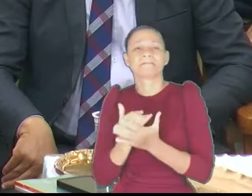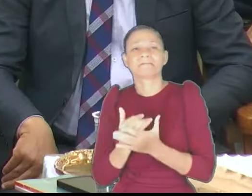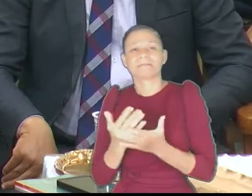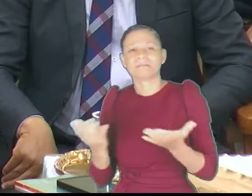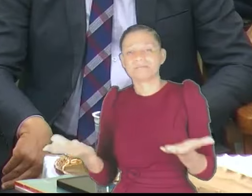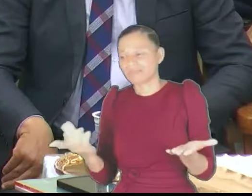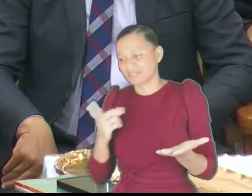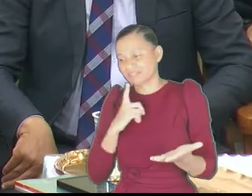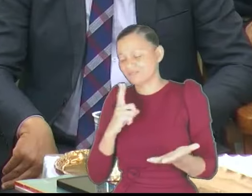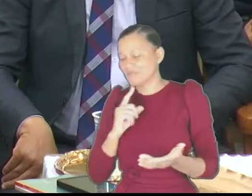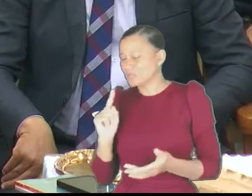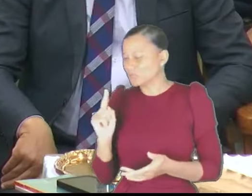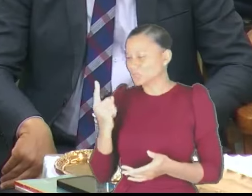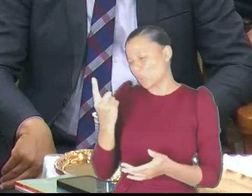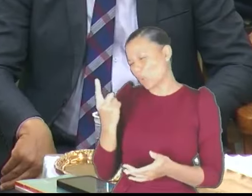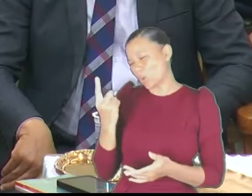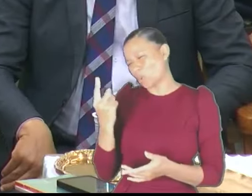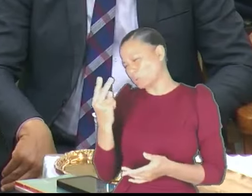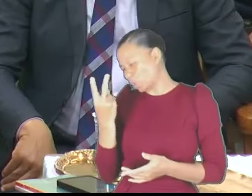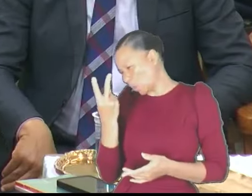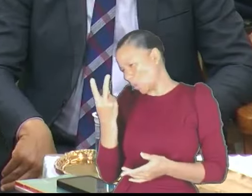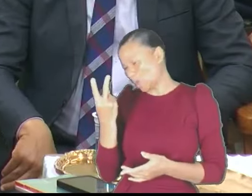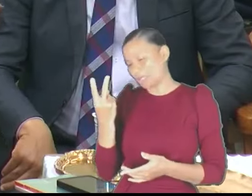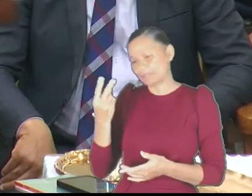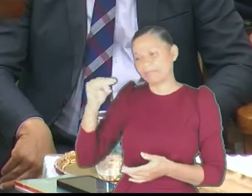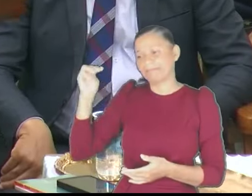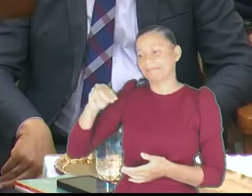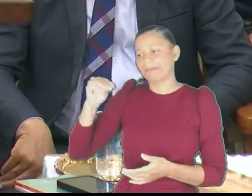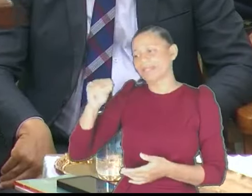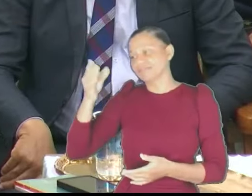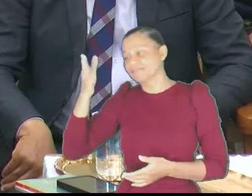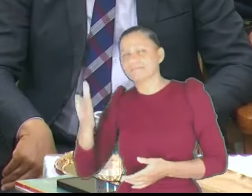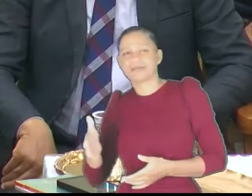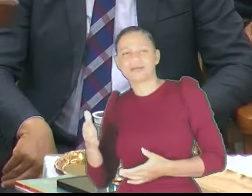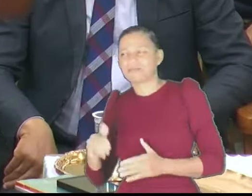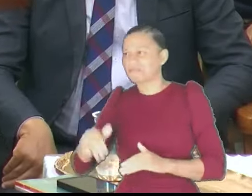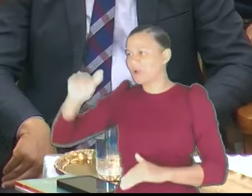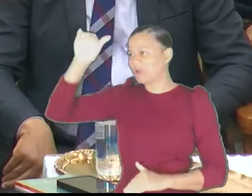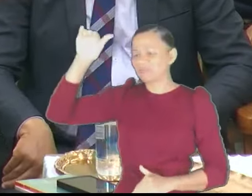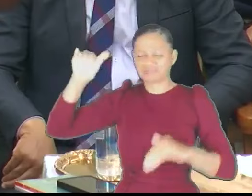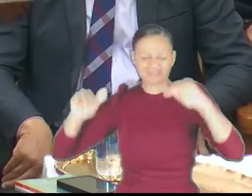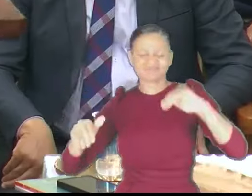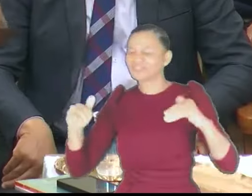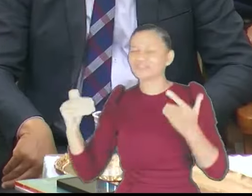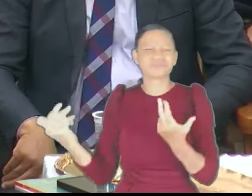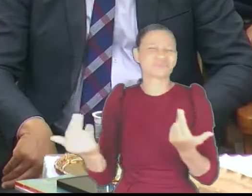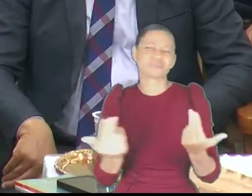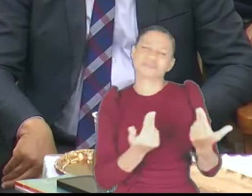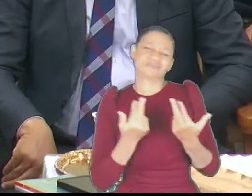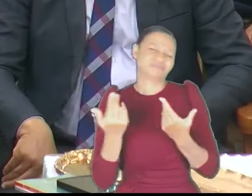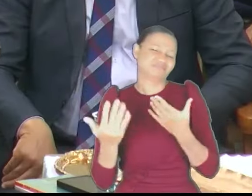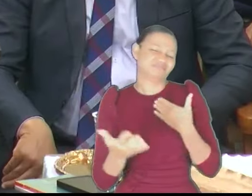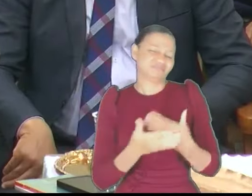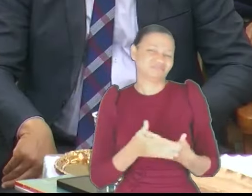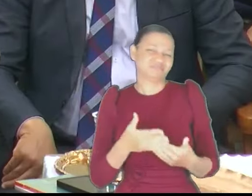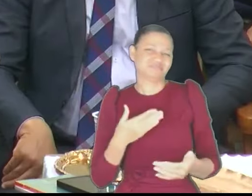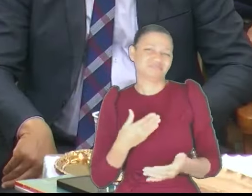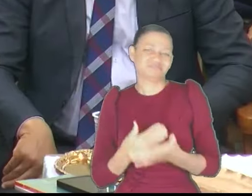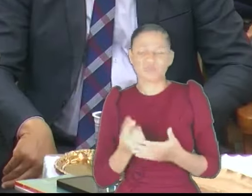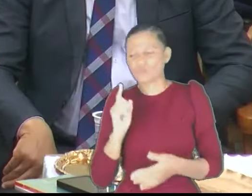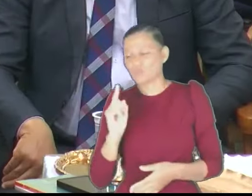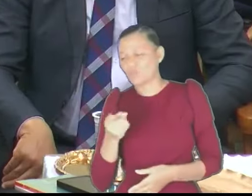metros de altura. Caso contrário, não tem maior nem menor, é tudo igual. Tanto faz dízimo R$1